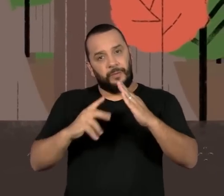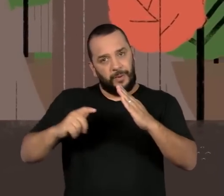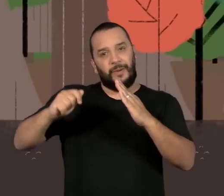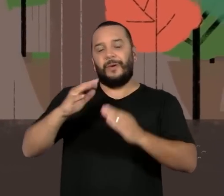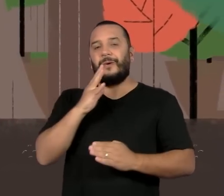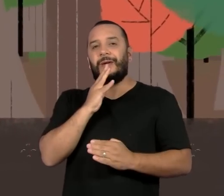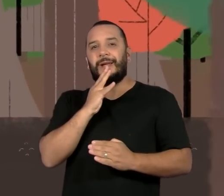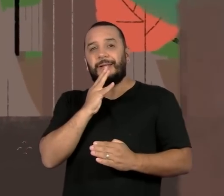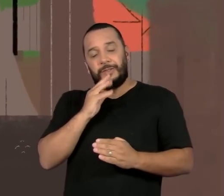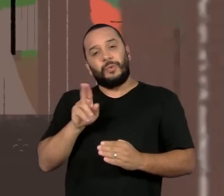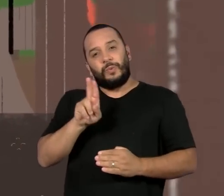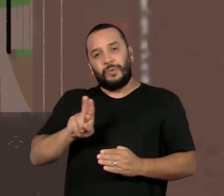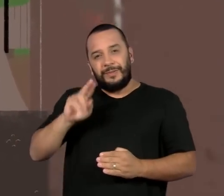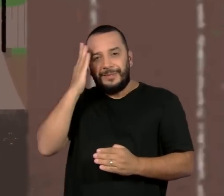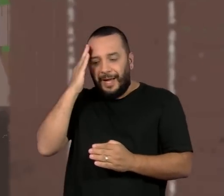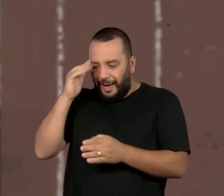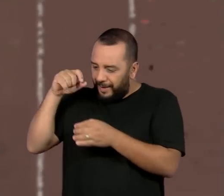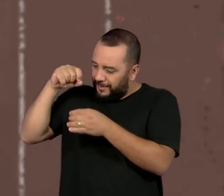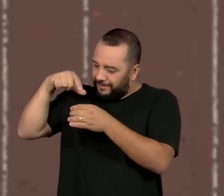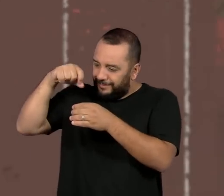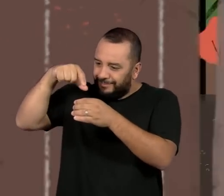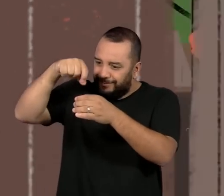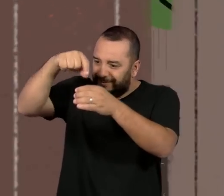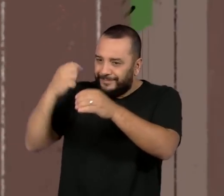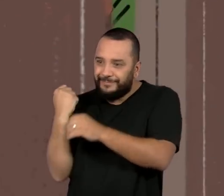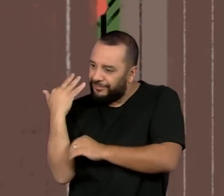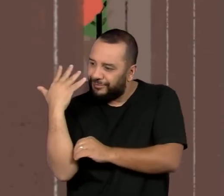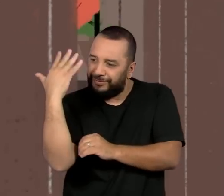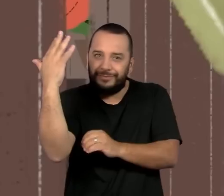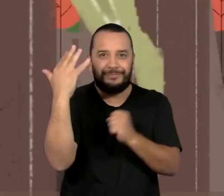Eles sabem como me transformar em floresta.